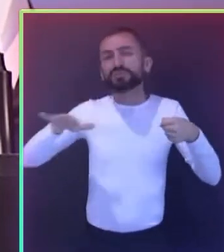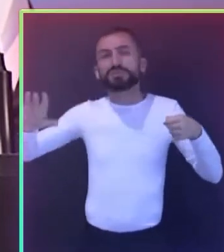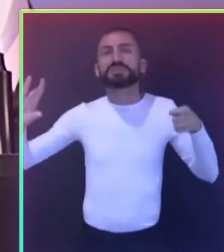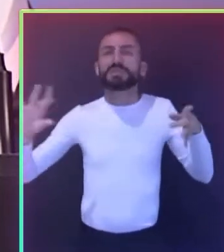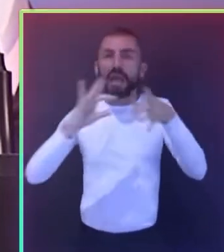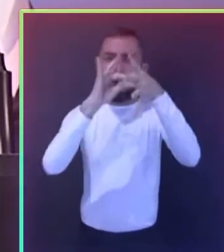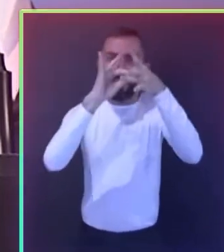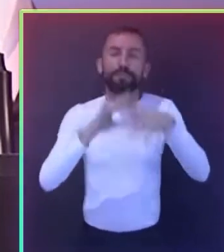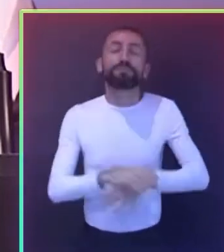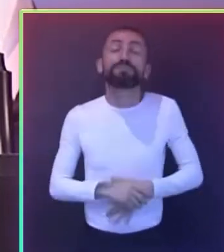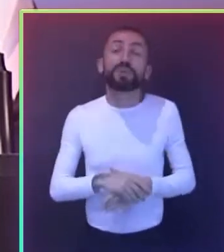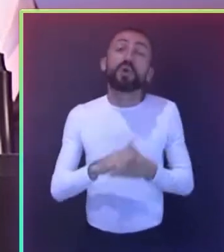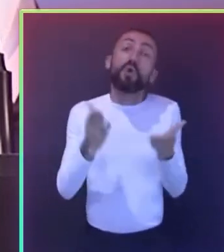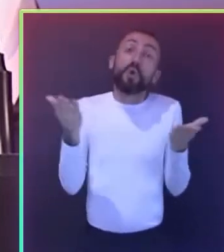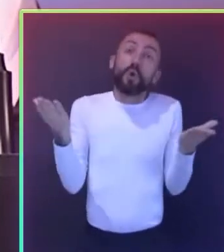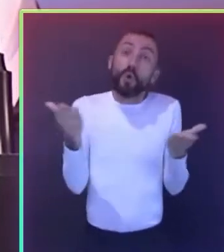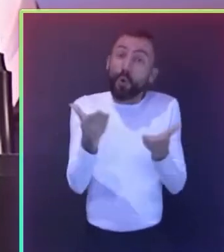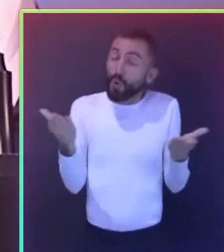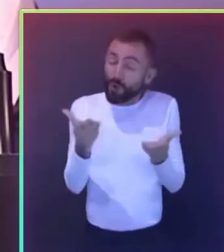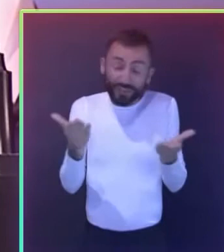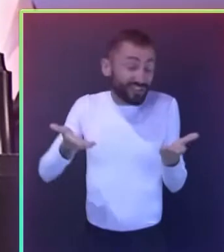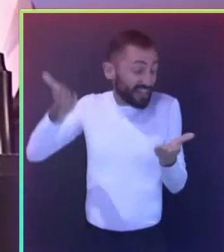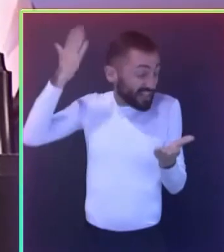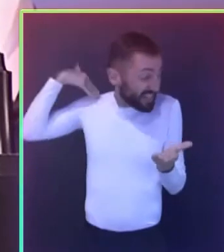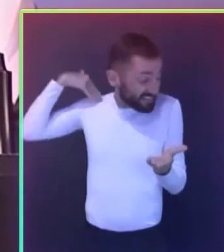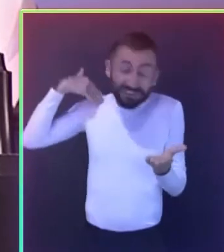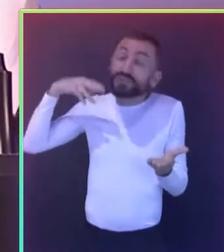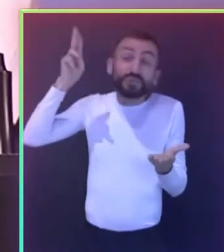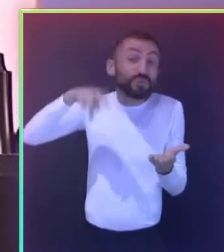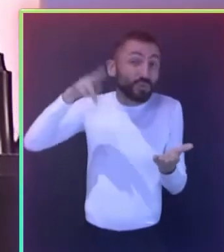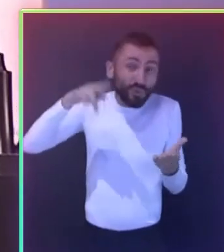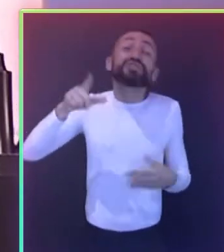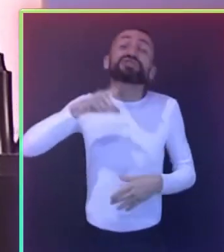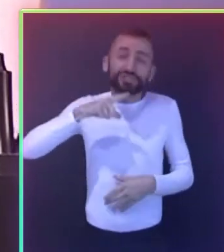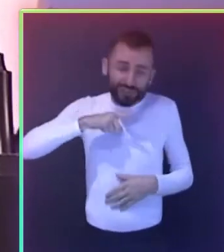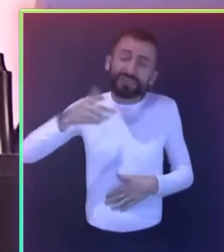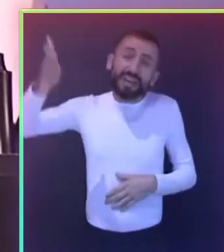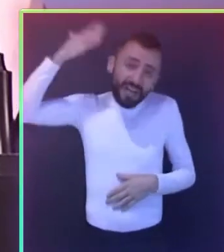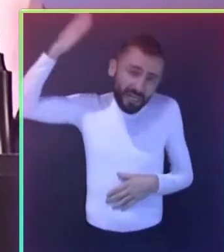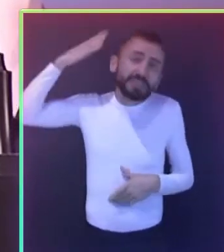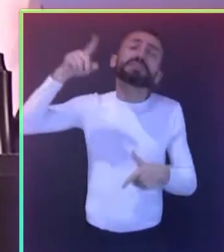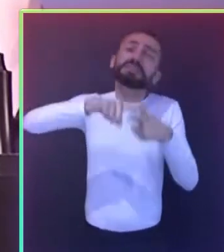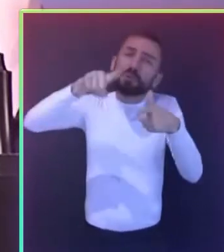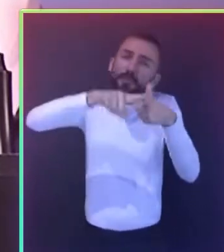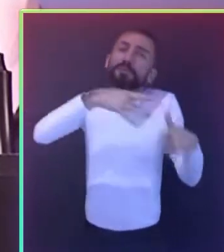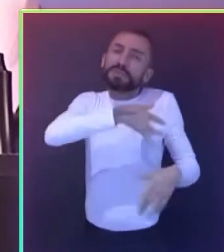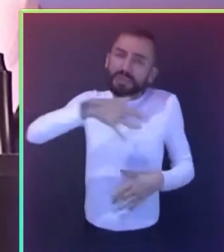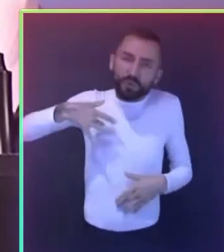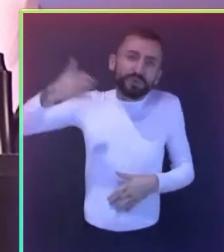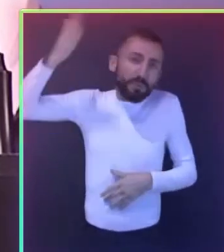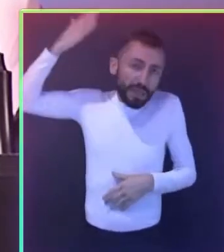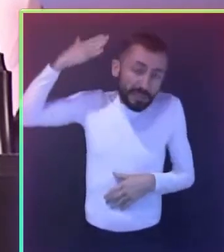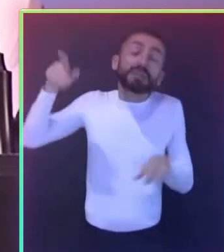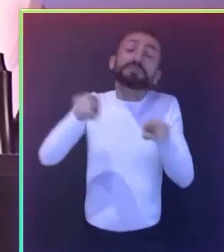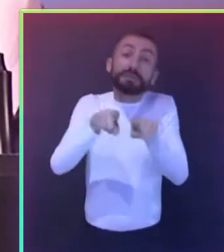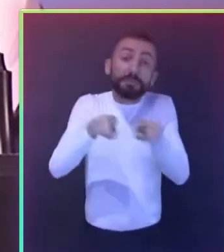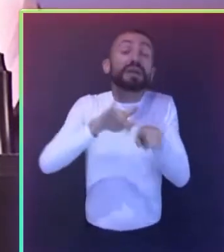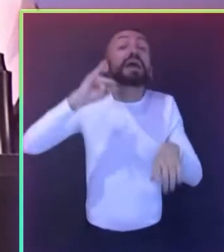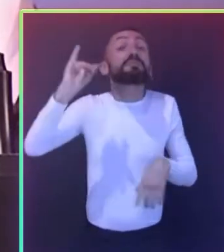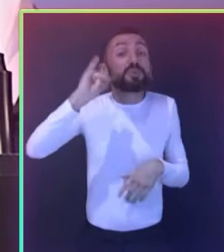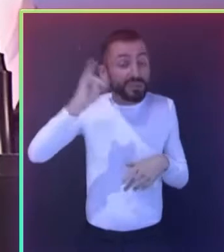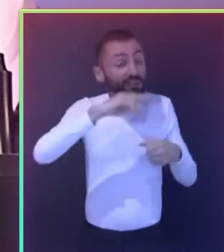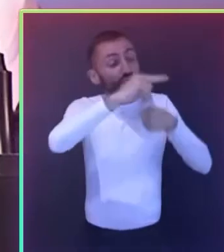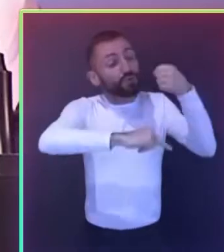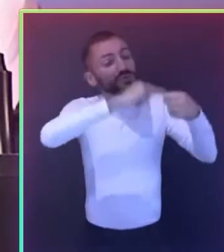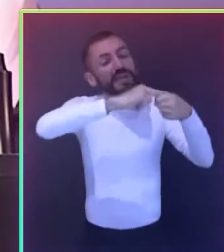como nunca mesmo em crises anteriores humanitárias do passado grande percepção da importância da ciência